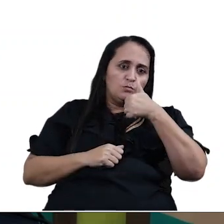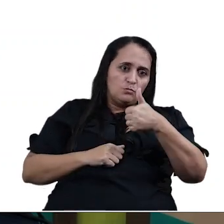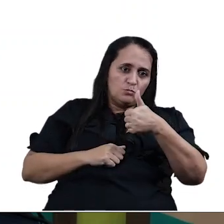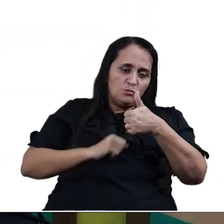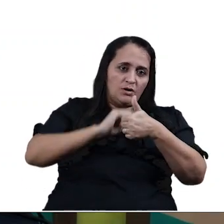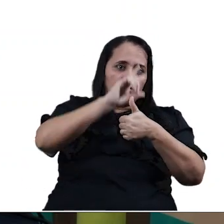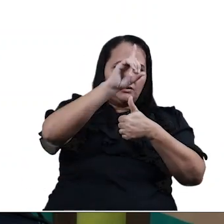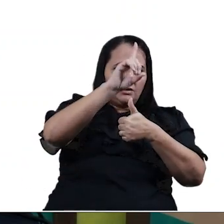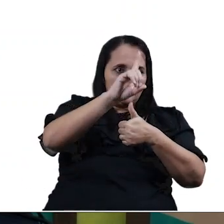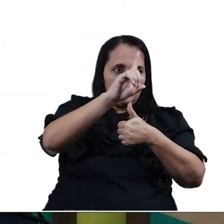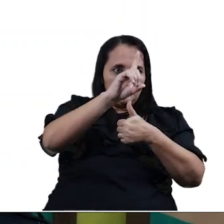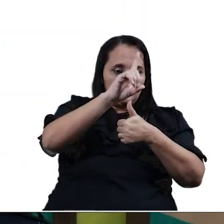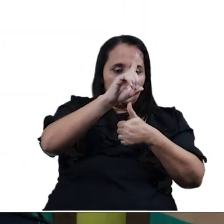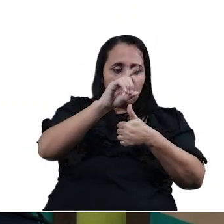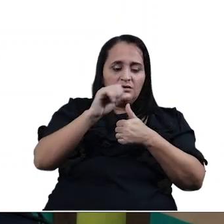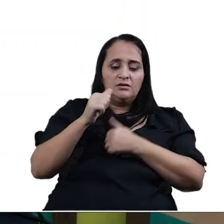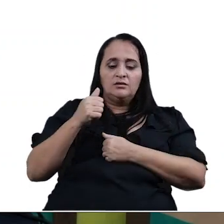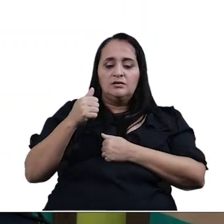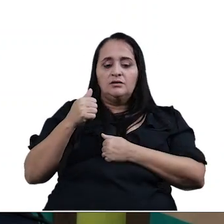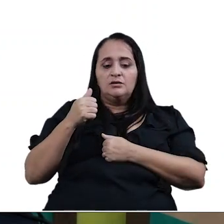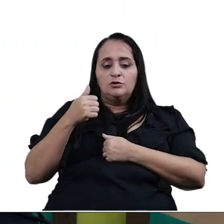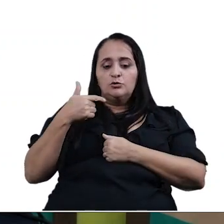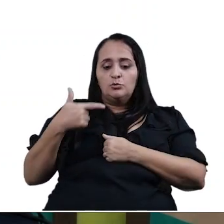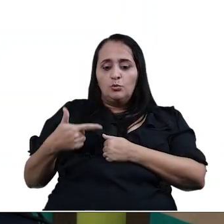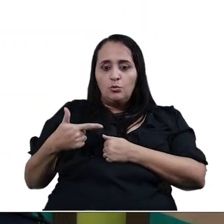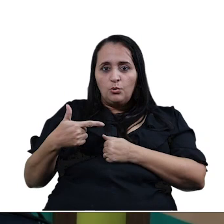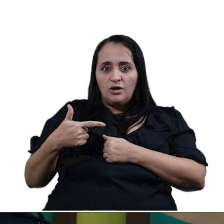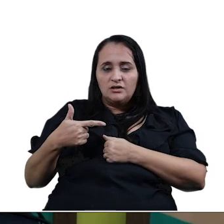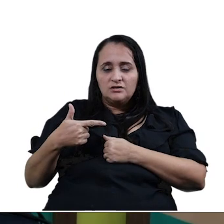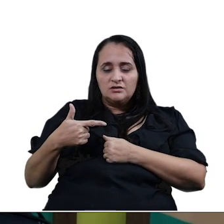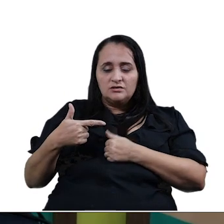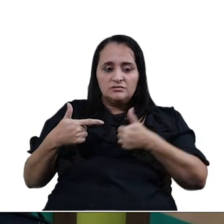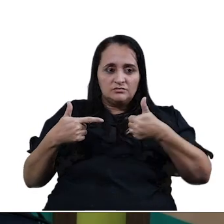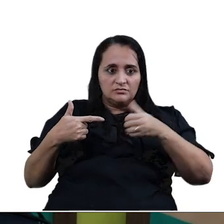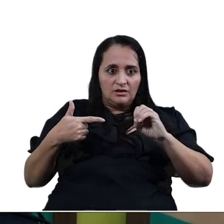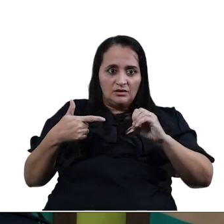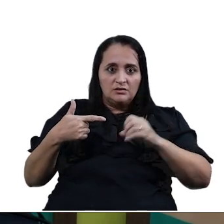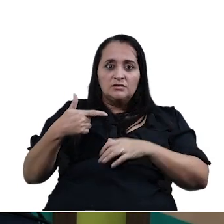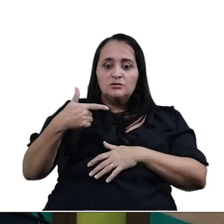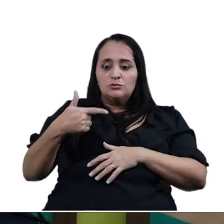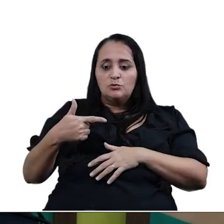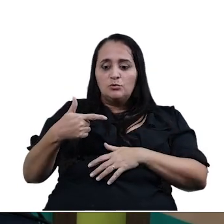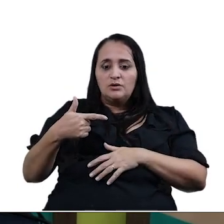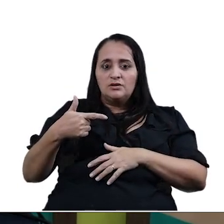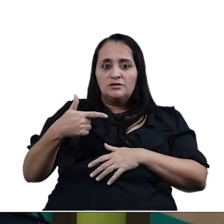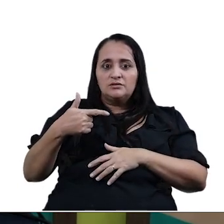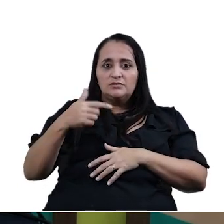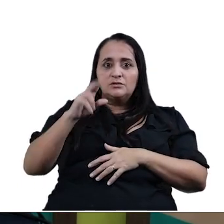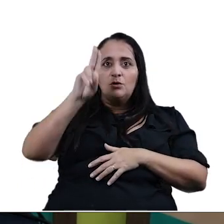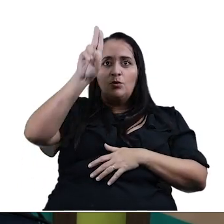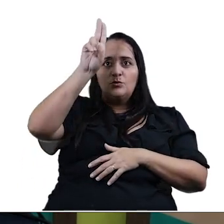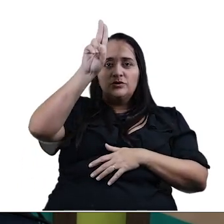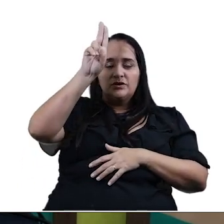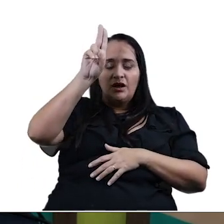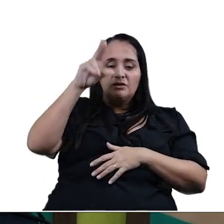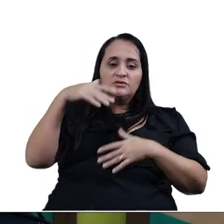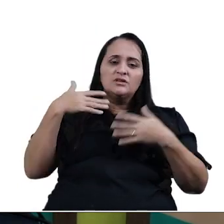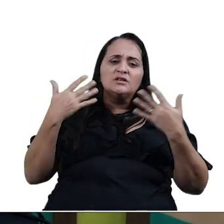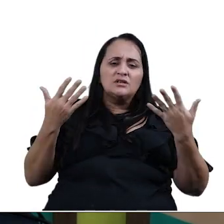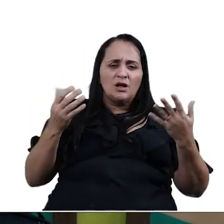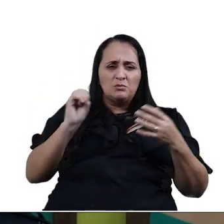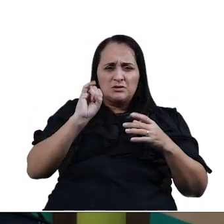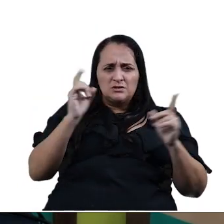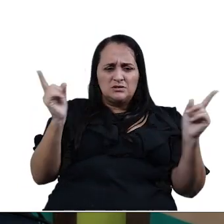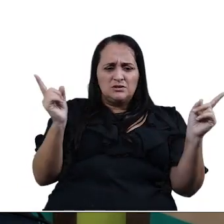unidades. São 12, com o número 10 mais o número 2. Se